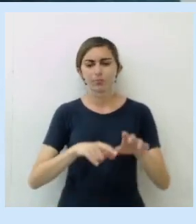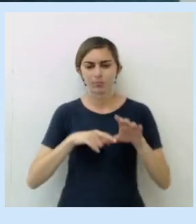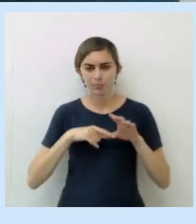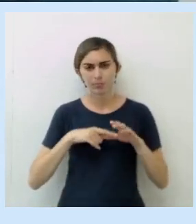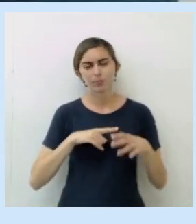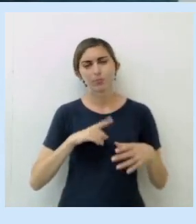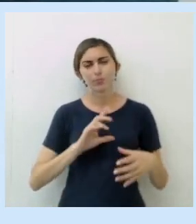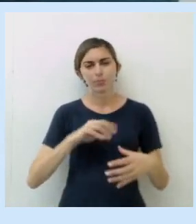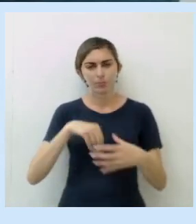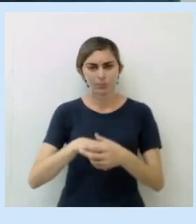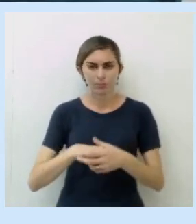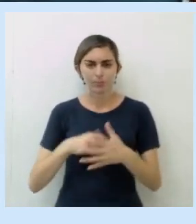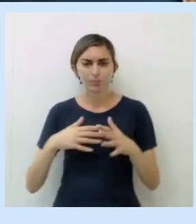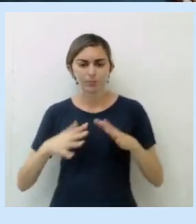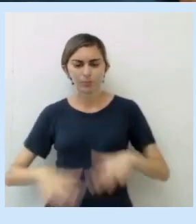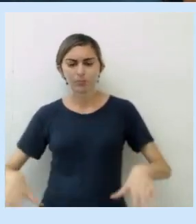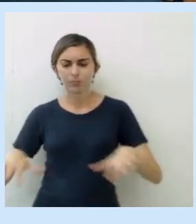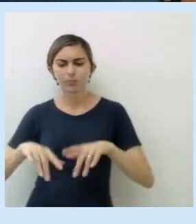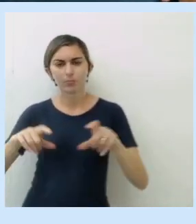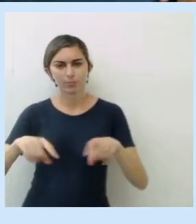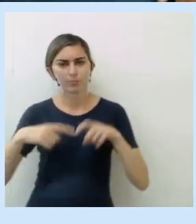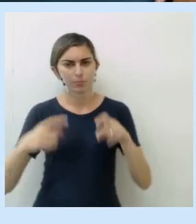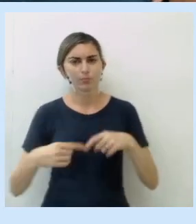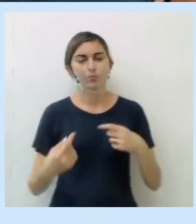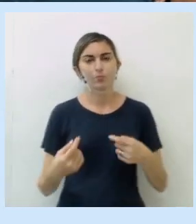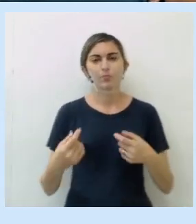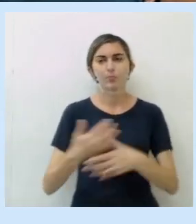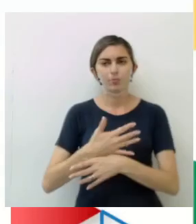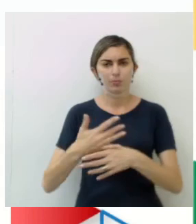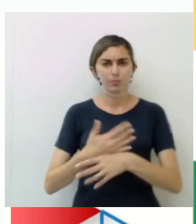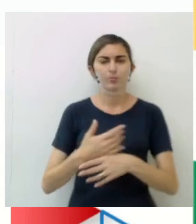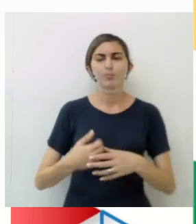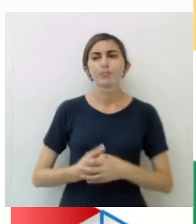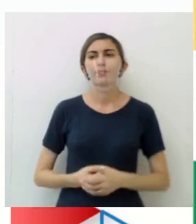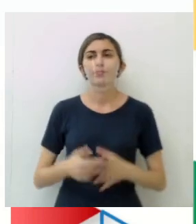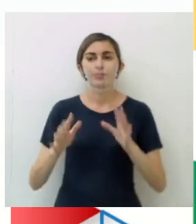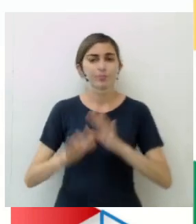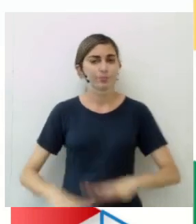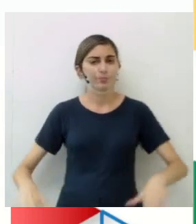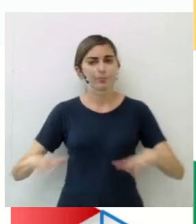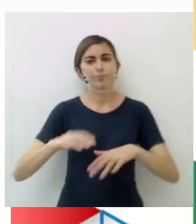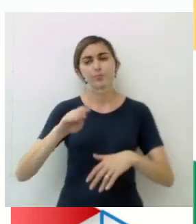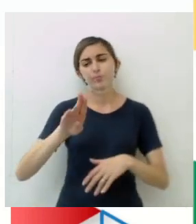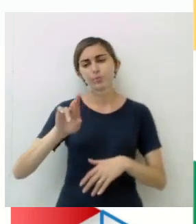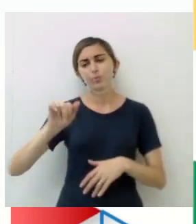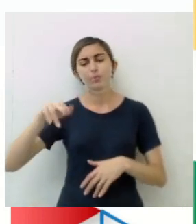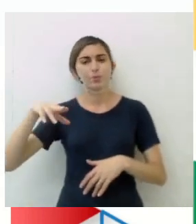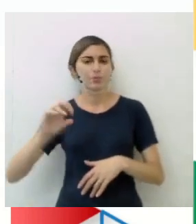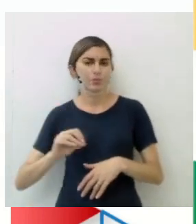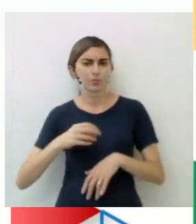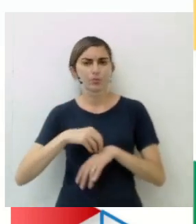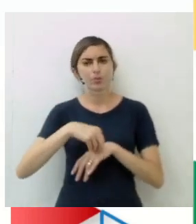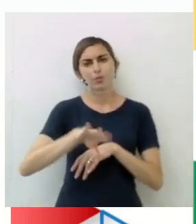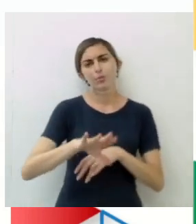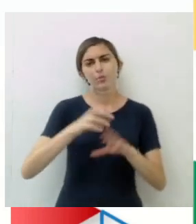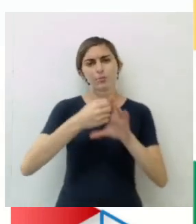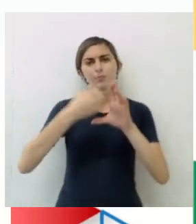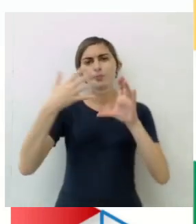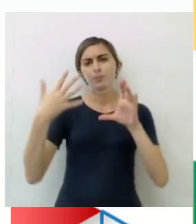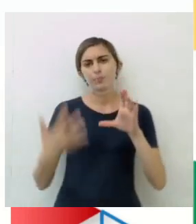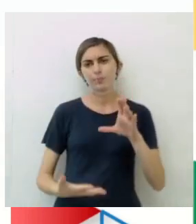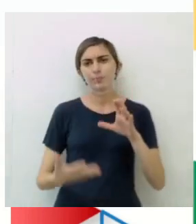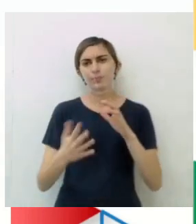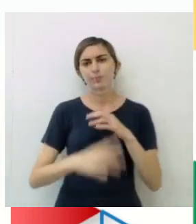interdependência entre o meio rural e esse meio urbano. No meio urbano, o que é que a gente pode trazer de